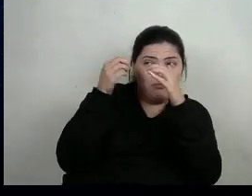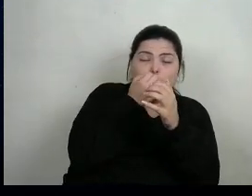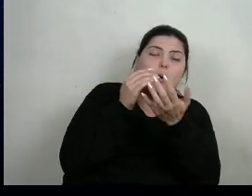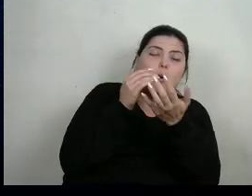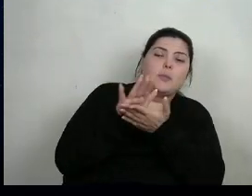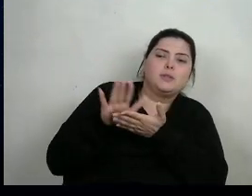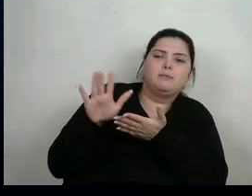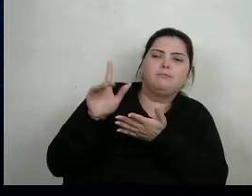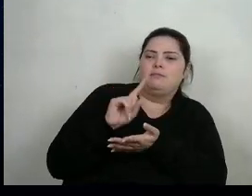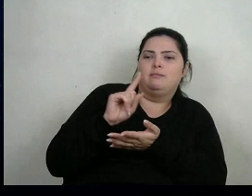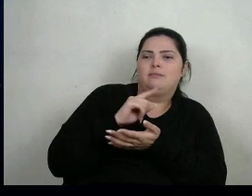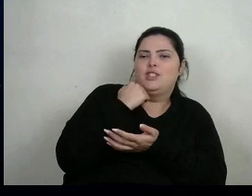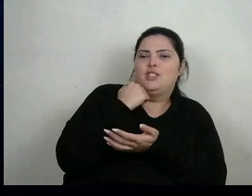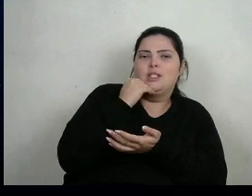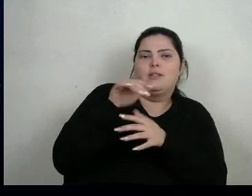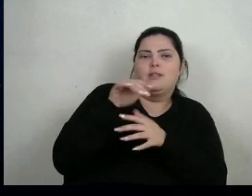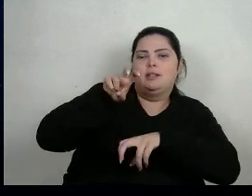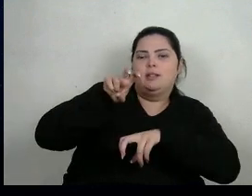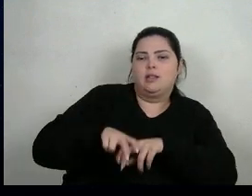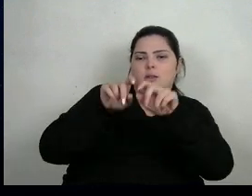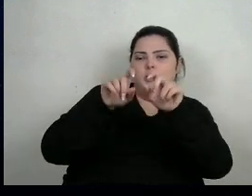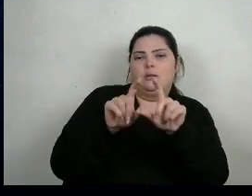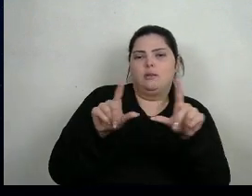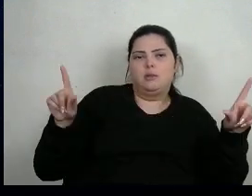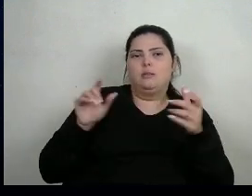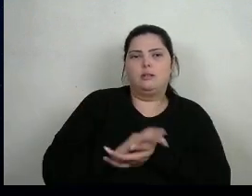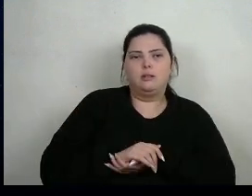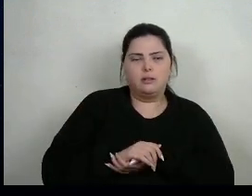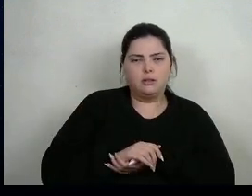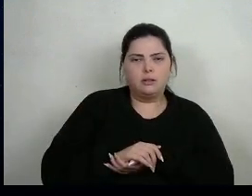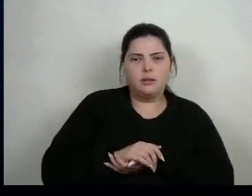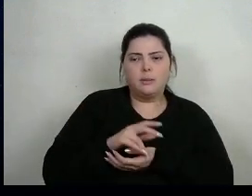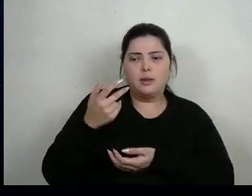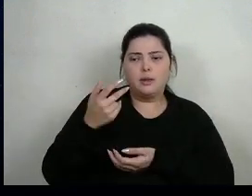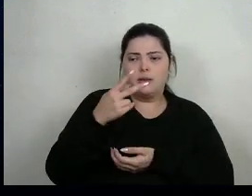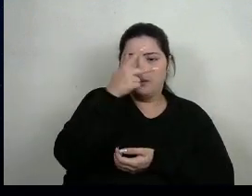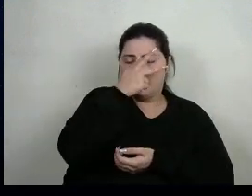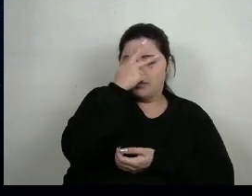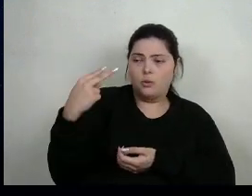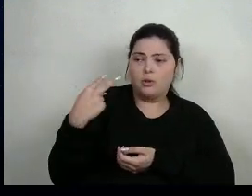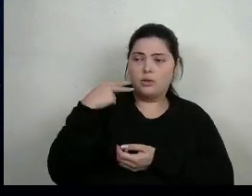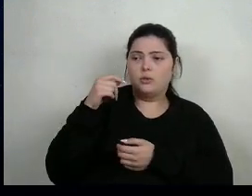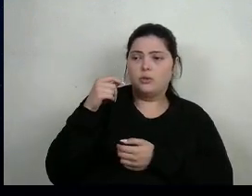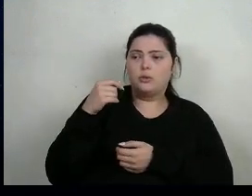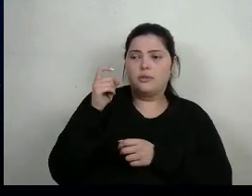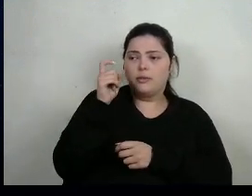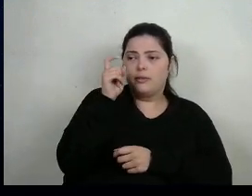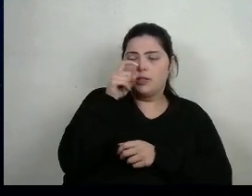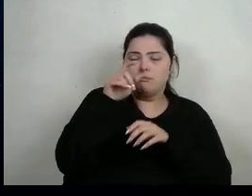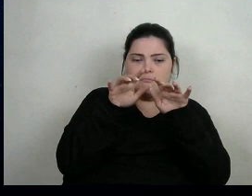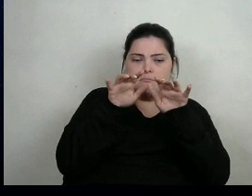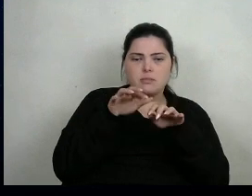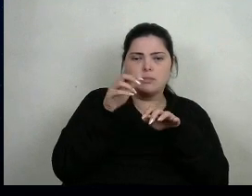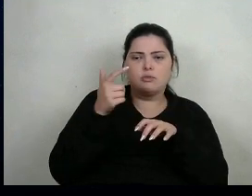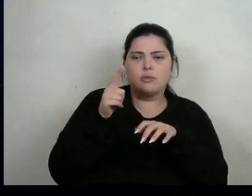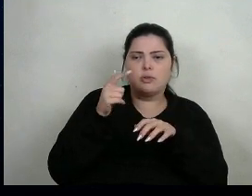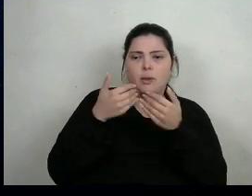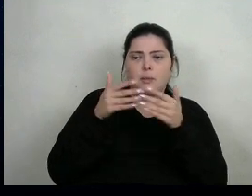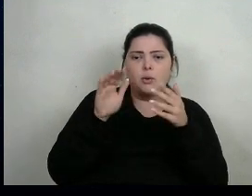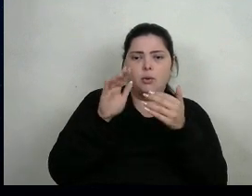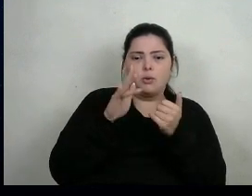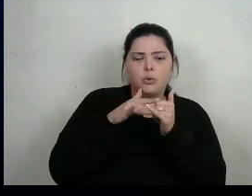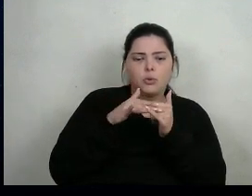o dia inteiro sentado na tela do computador se tiver alguém olhando você finge que tá digitando se não tiver ninguém olhando você vai abrir o YouTube porque não vai sair nada